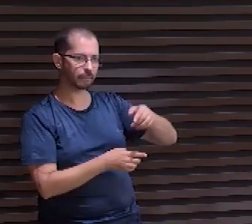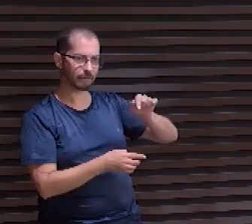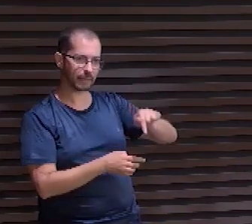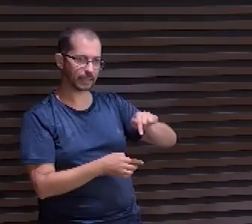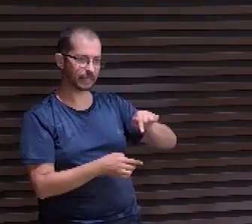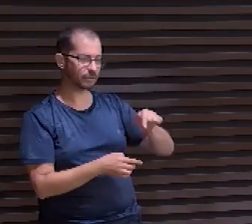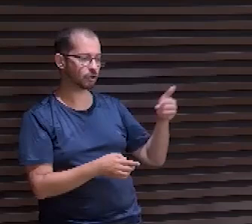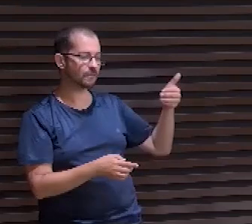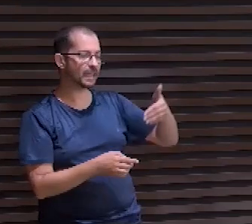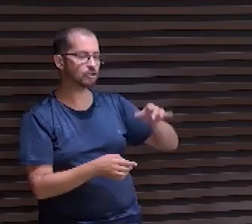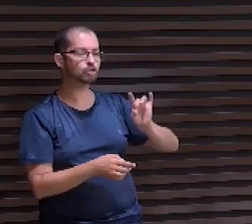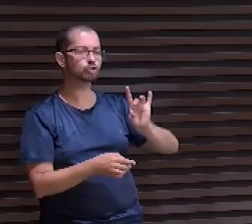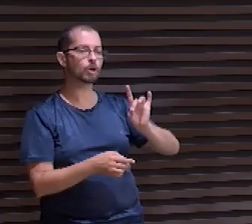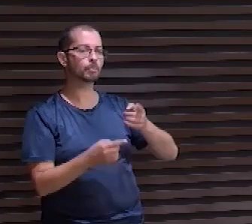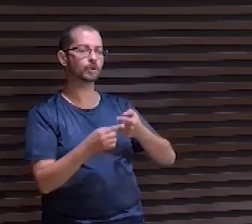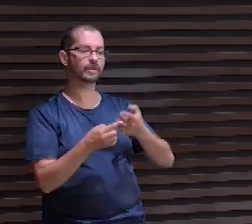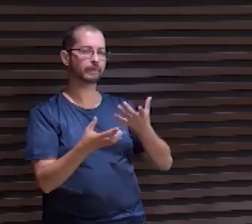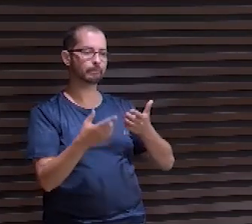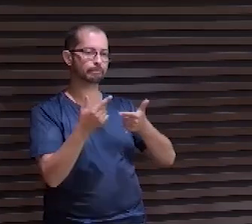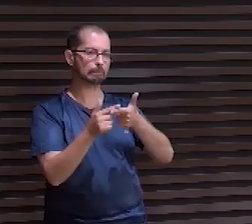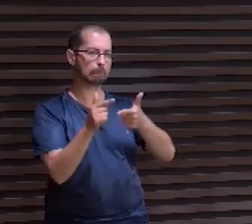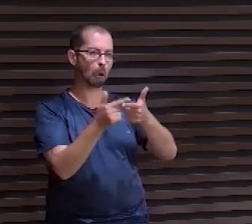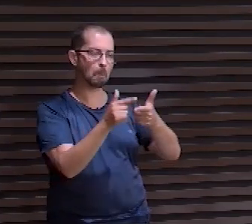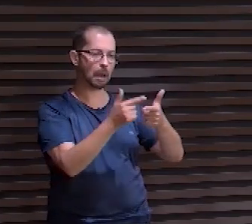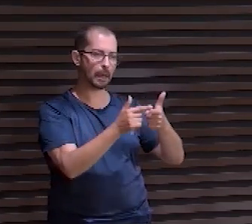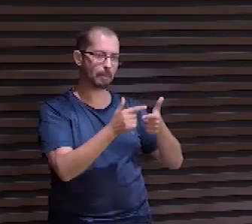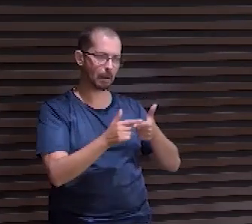criar problemas.